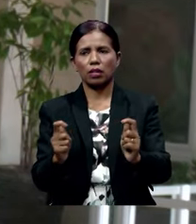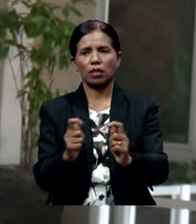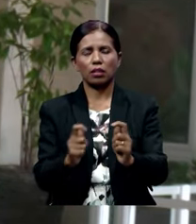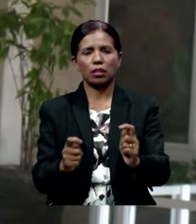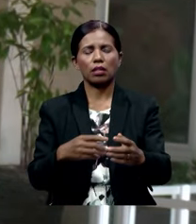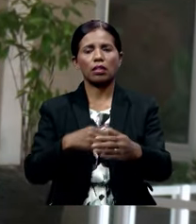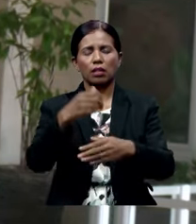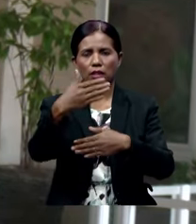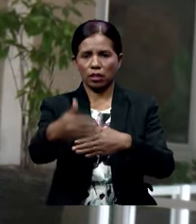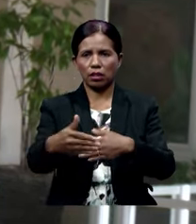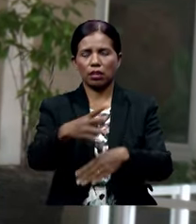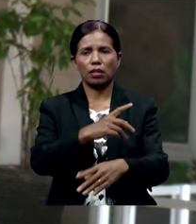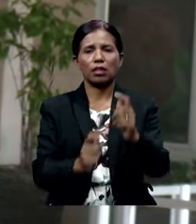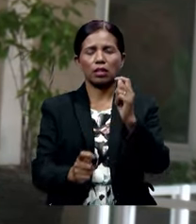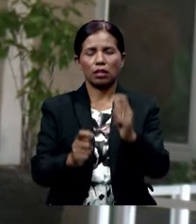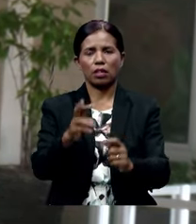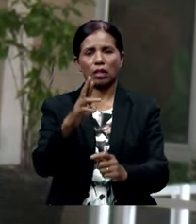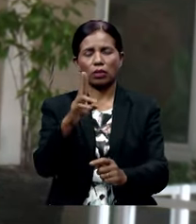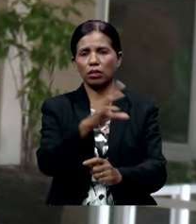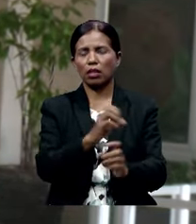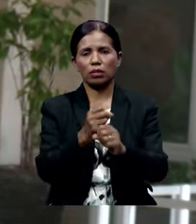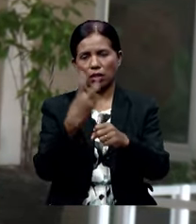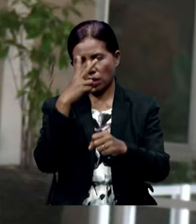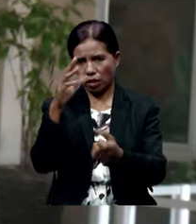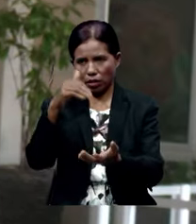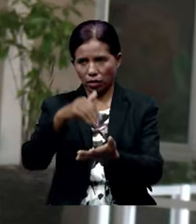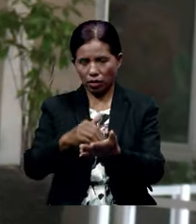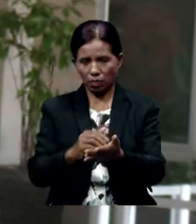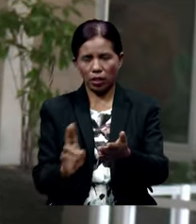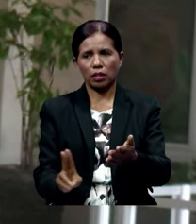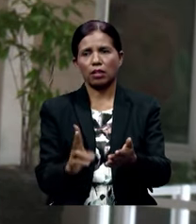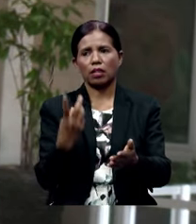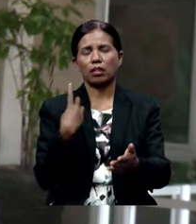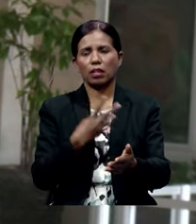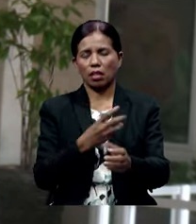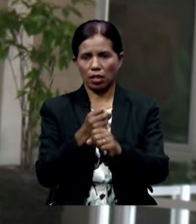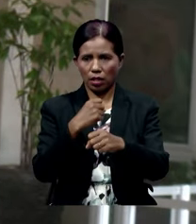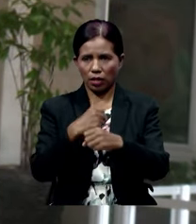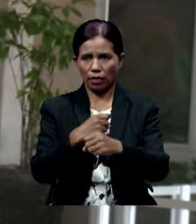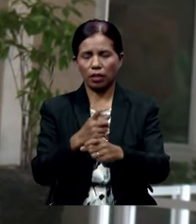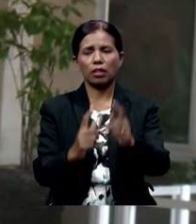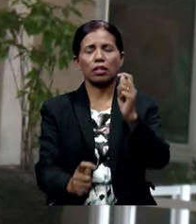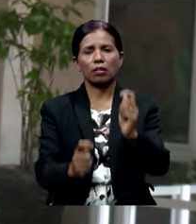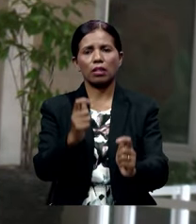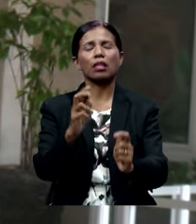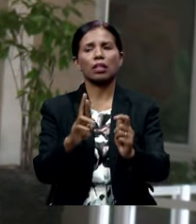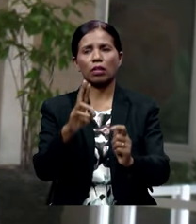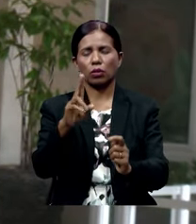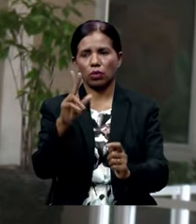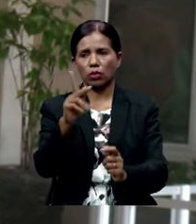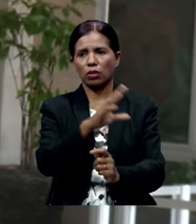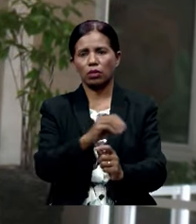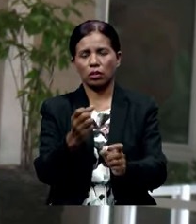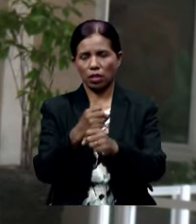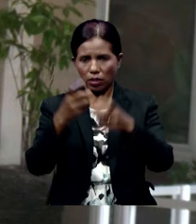instância nem a tribunal recurso nem a tarifa não nem a fase de execução nem a primeira instância tribunal recurso nem pronuncia através de